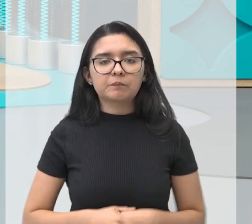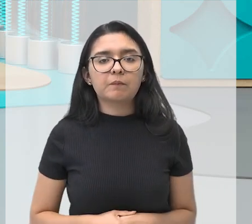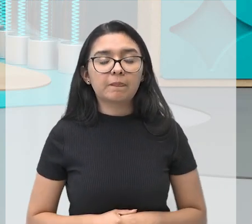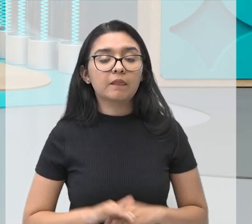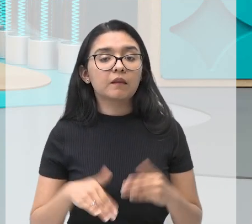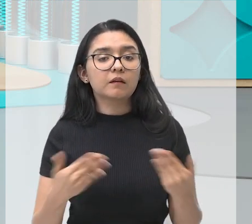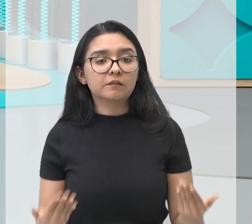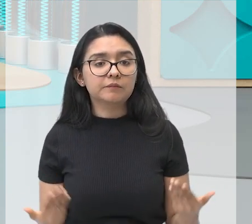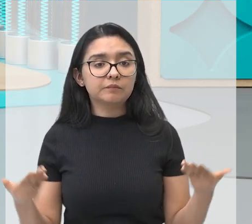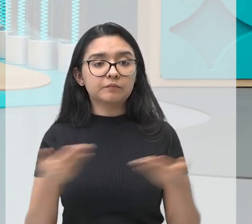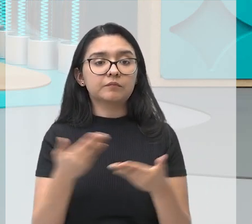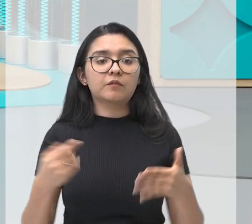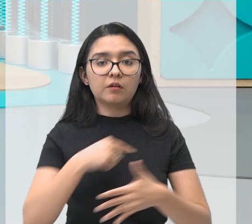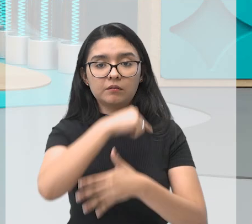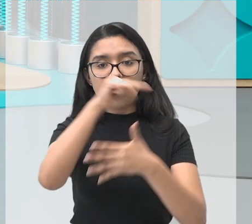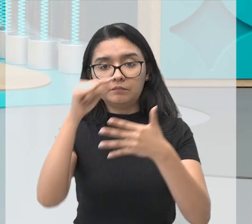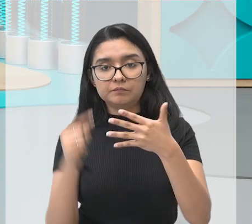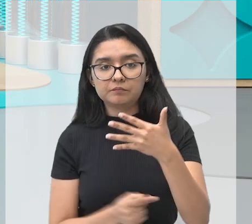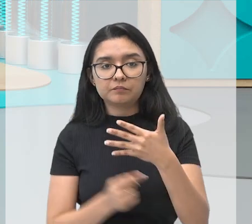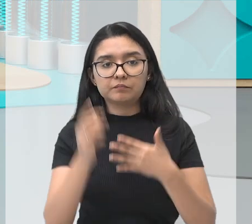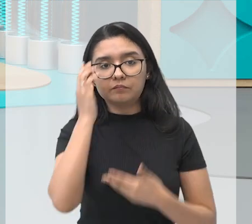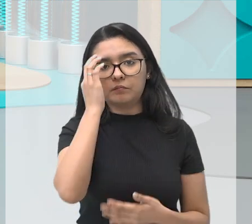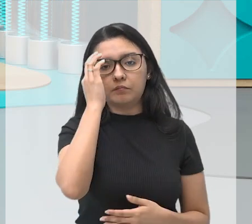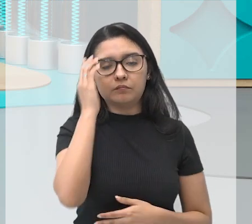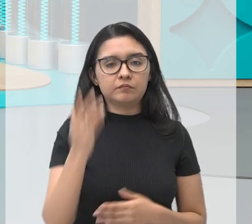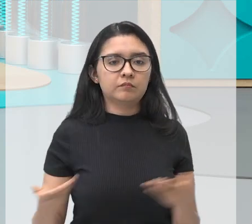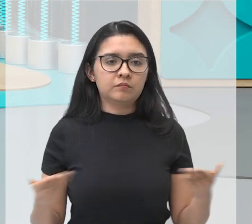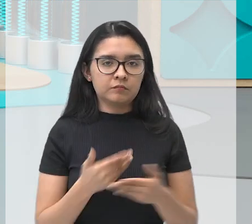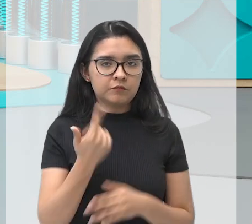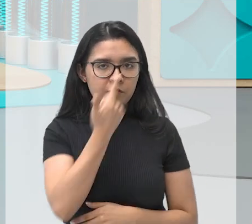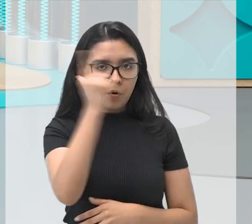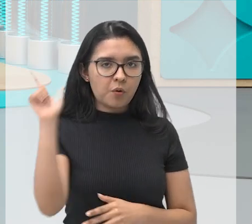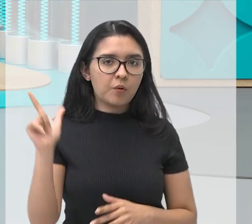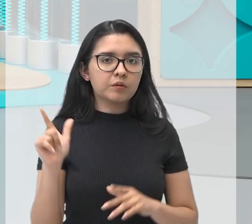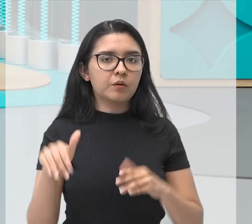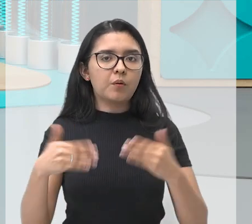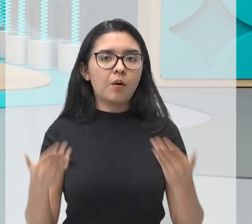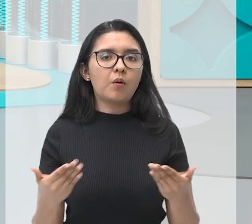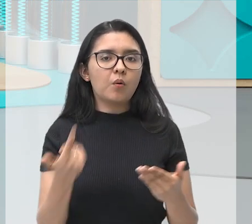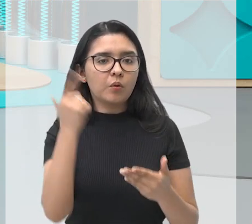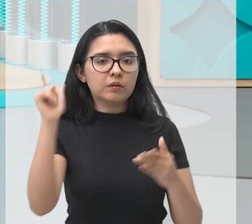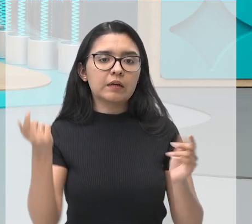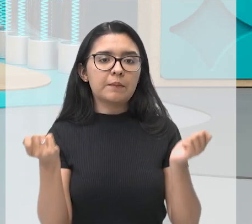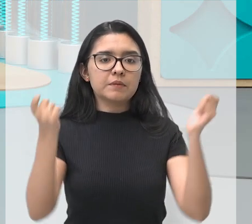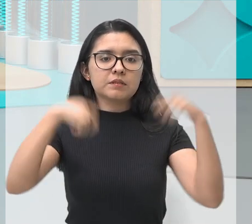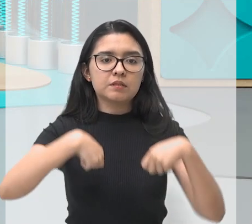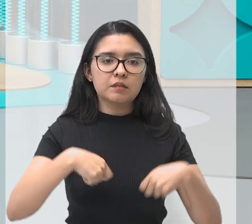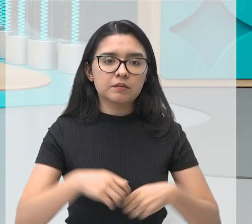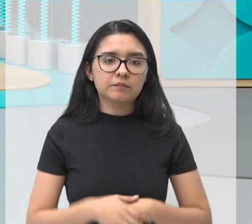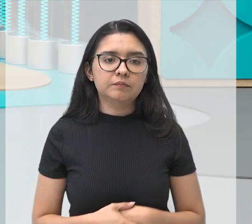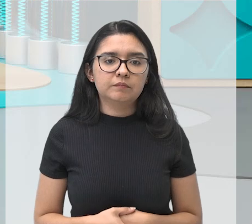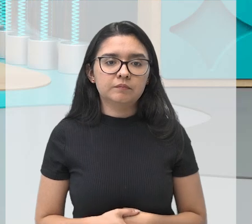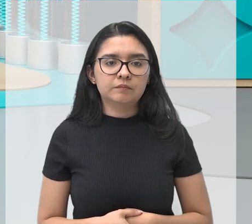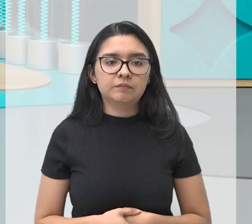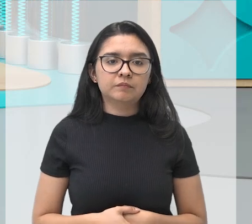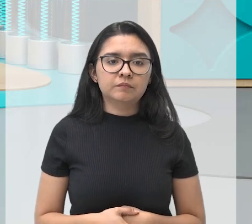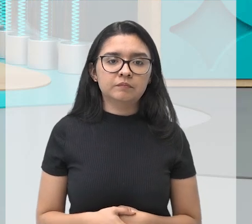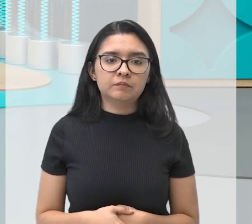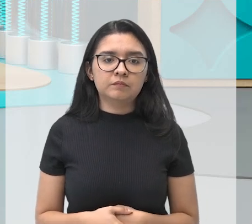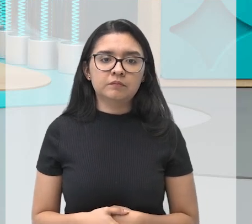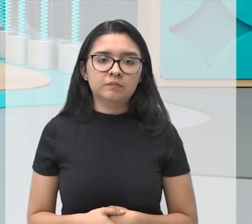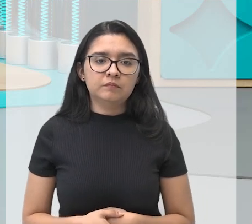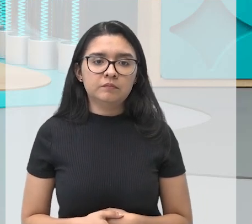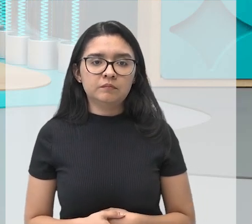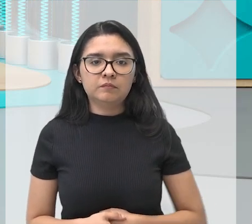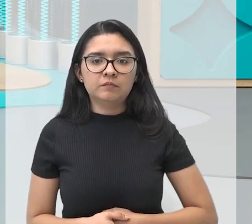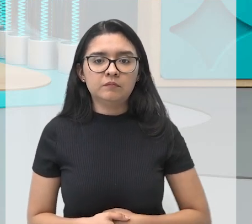aí eu chamo o nosso checklist, a gente vai partir para a próxima capacidade física. Nós já falamos da força muscular,